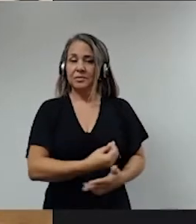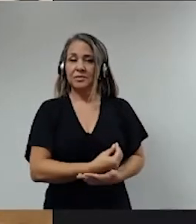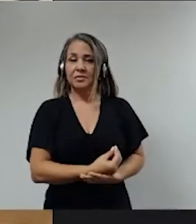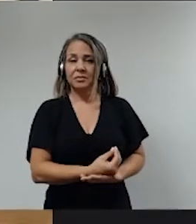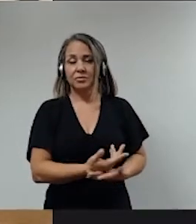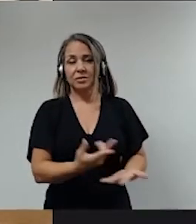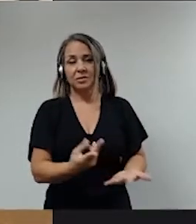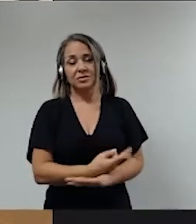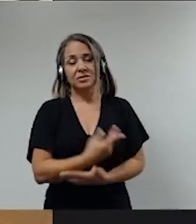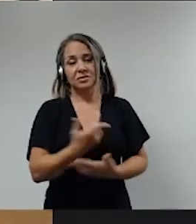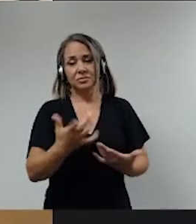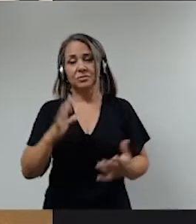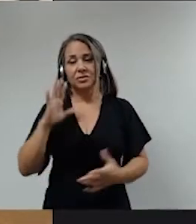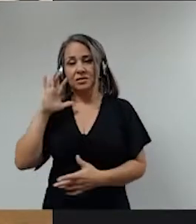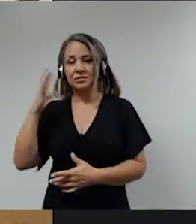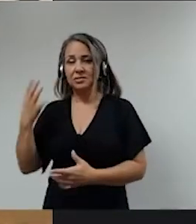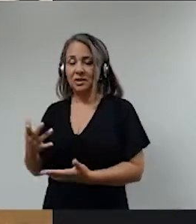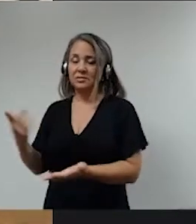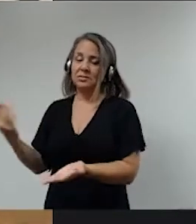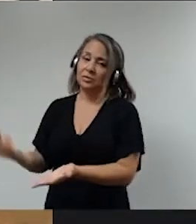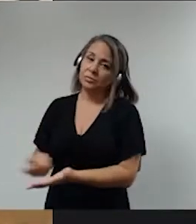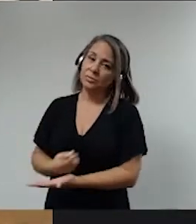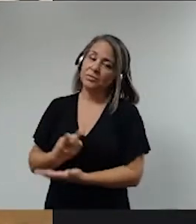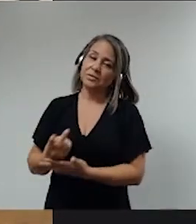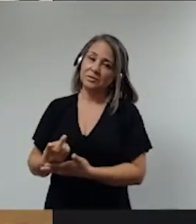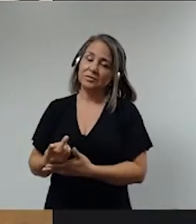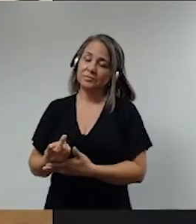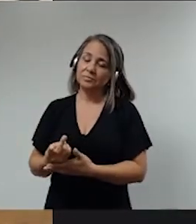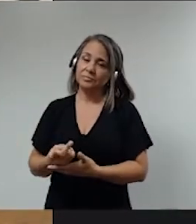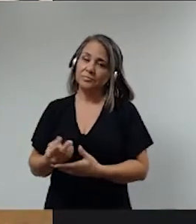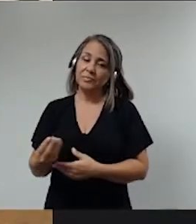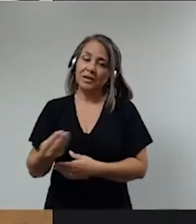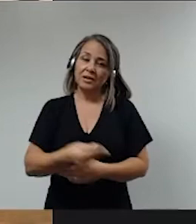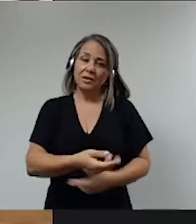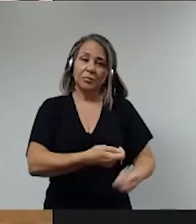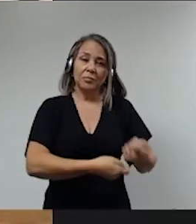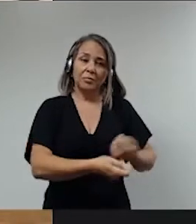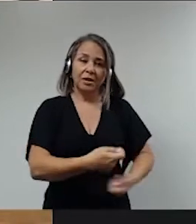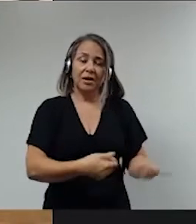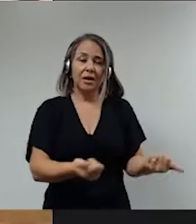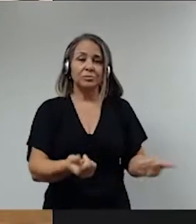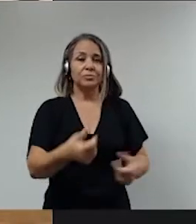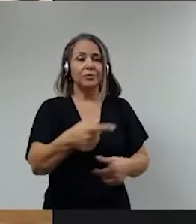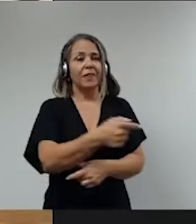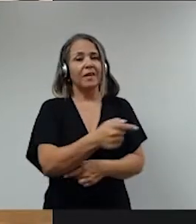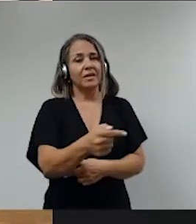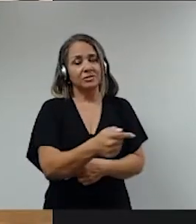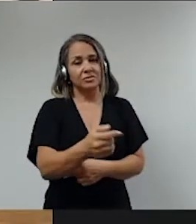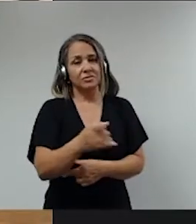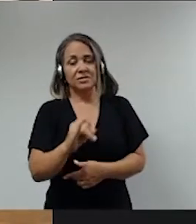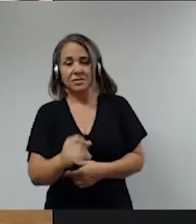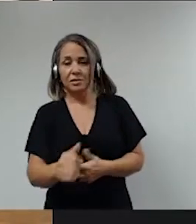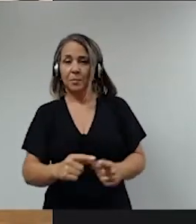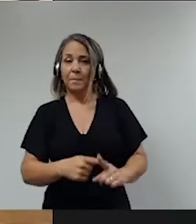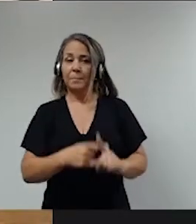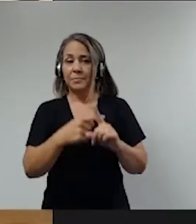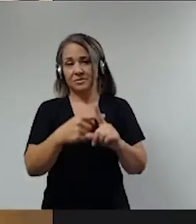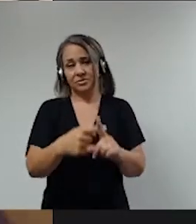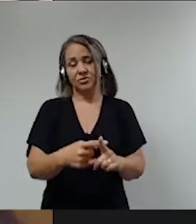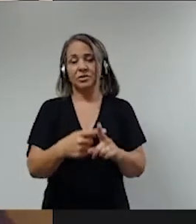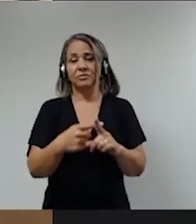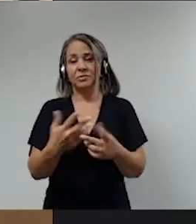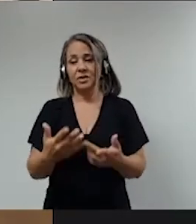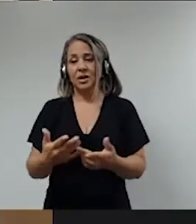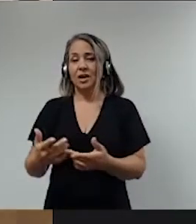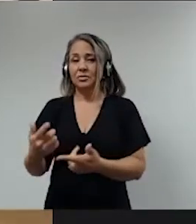pelos resultados líquidos que ela acabou gerando para o mercado. Se for negativo, é um ilícito. Se não for negativo, não é